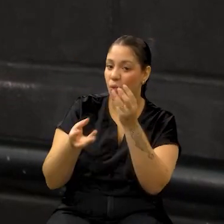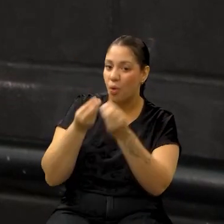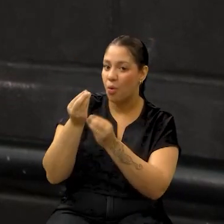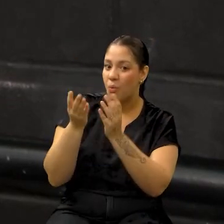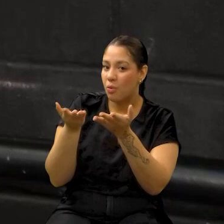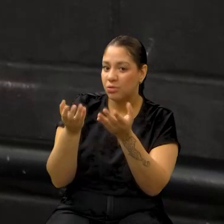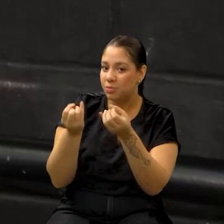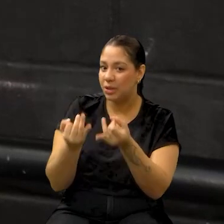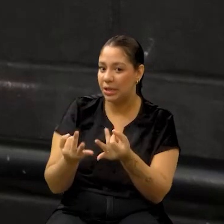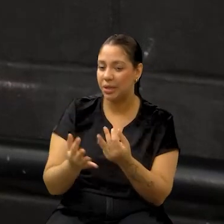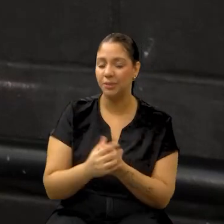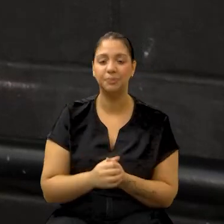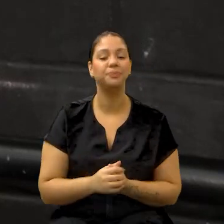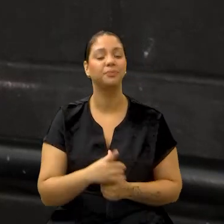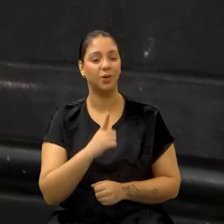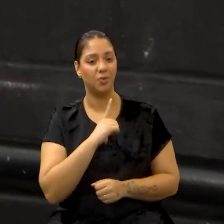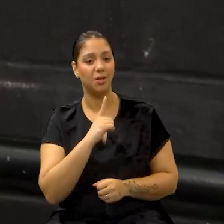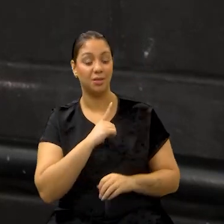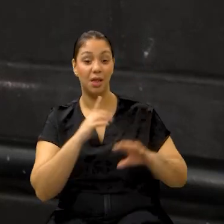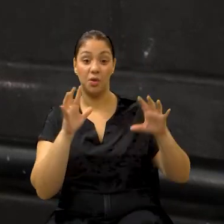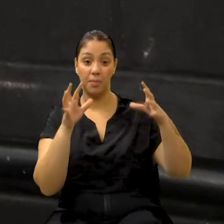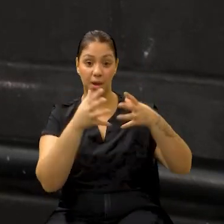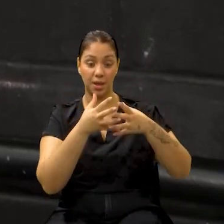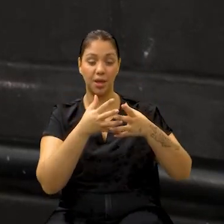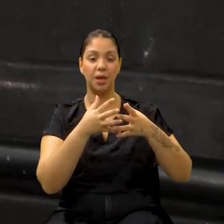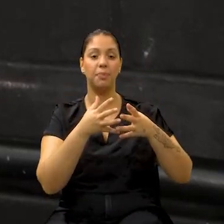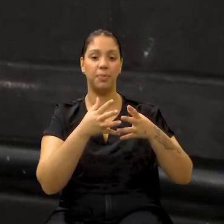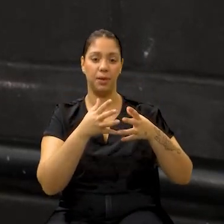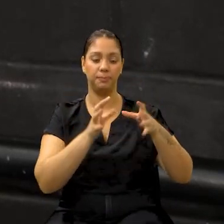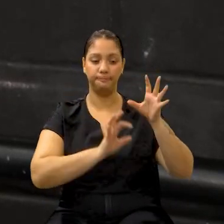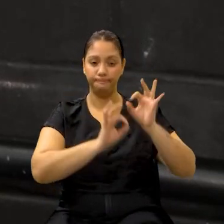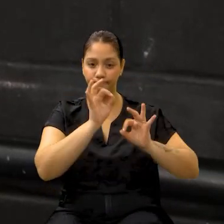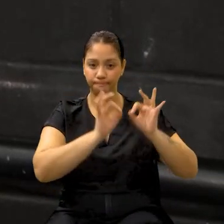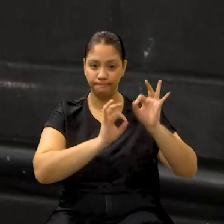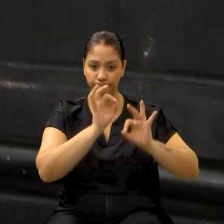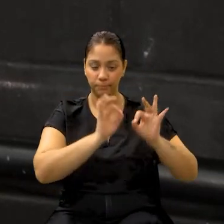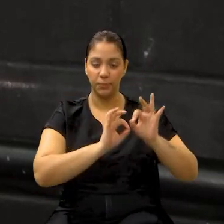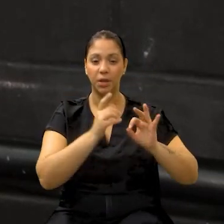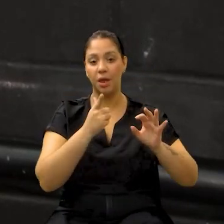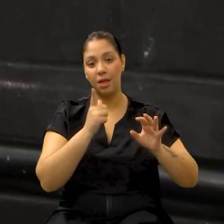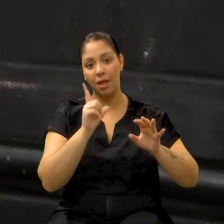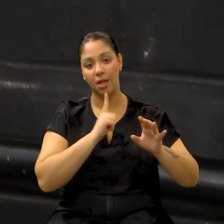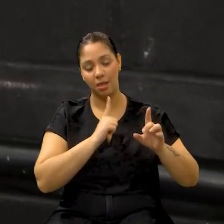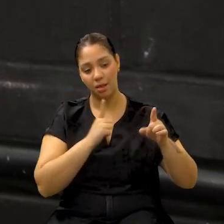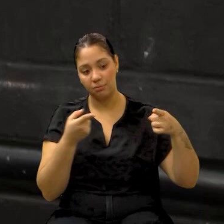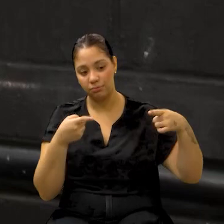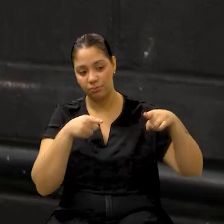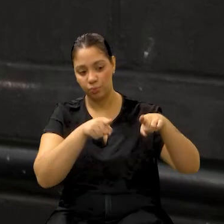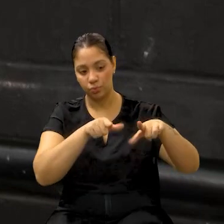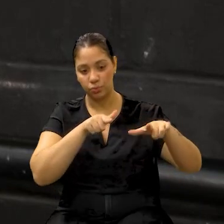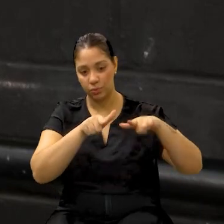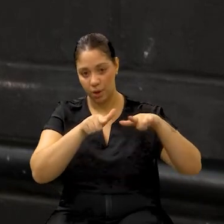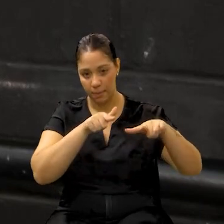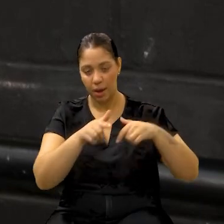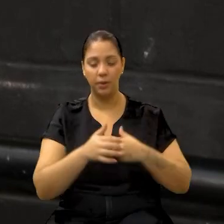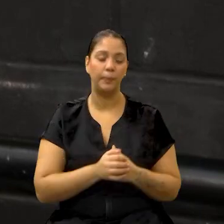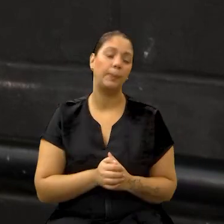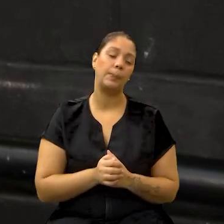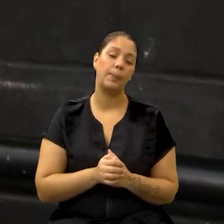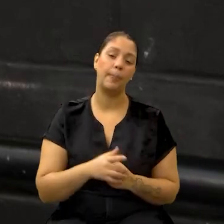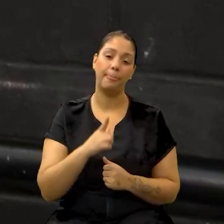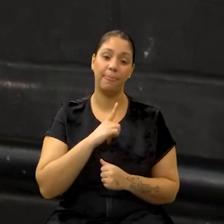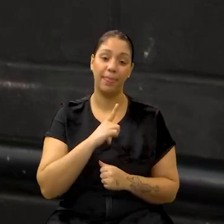Como foi aí essa parte? Bom, nós temos uma equipe de produção que trabalha paralelamente à peça,